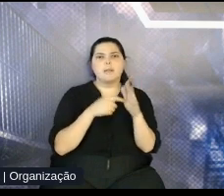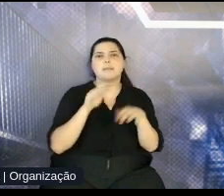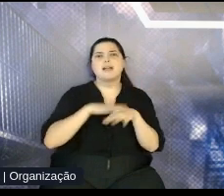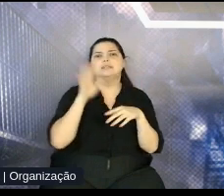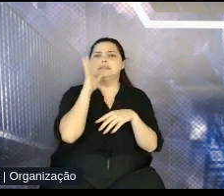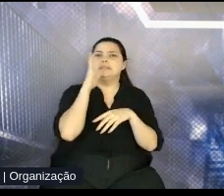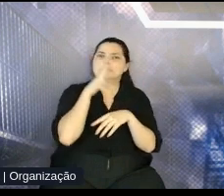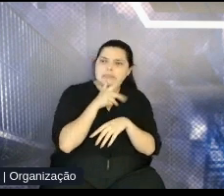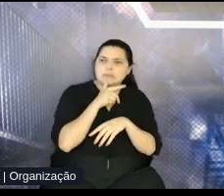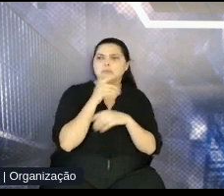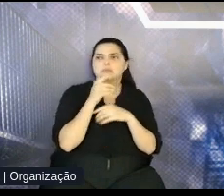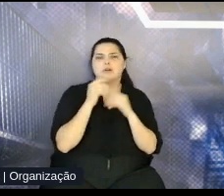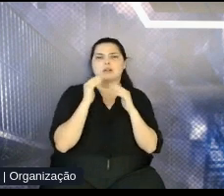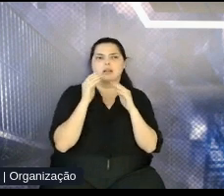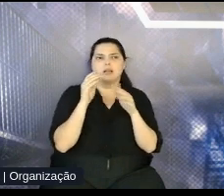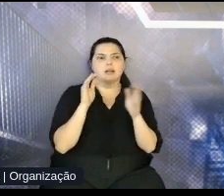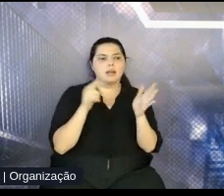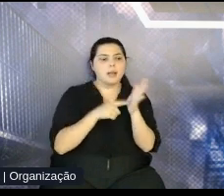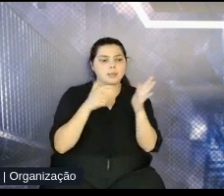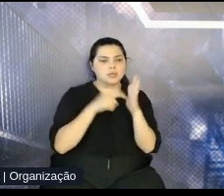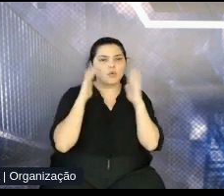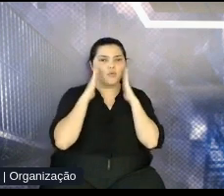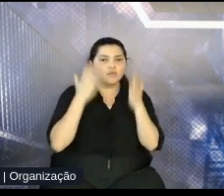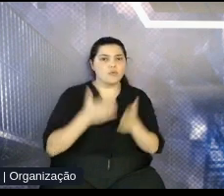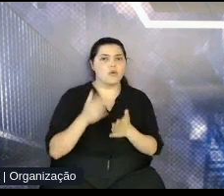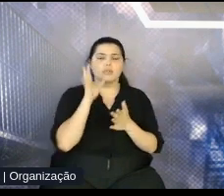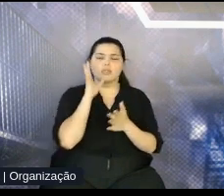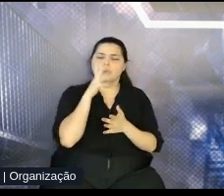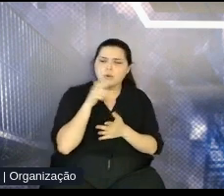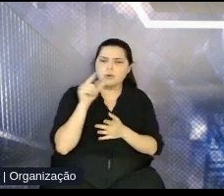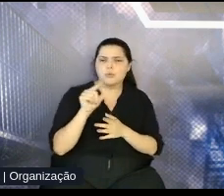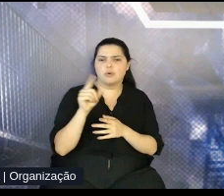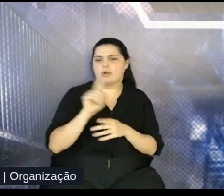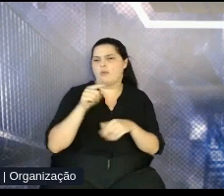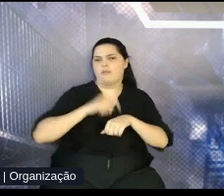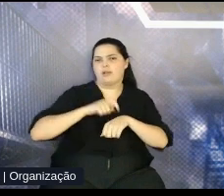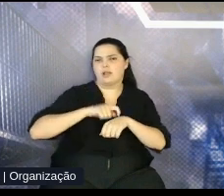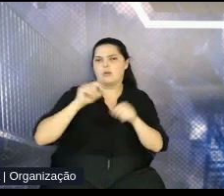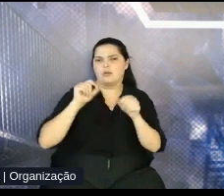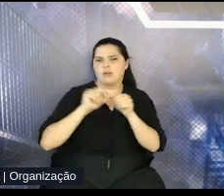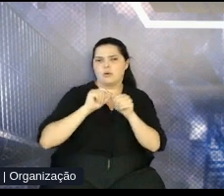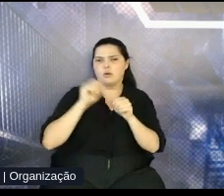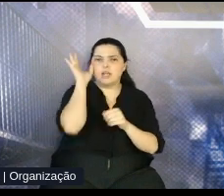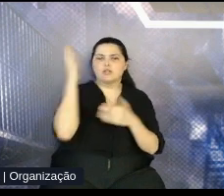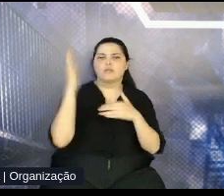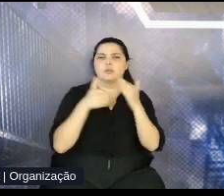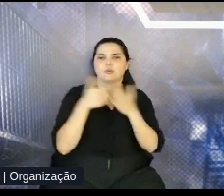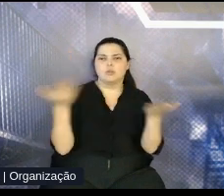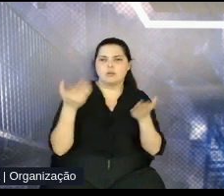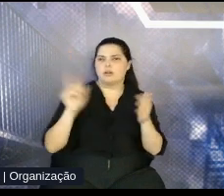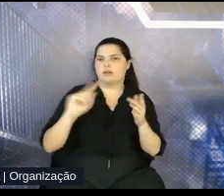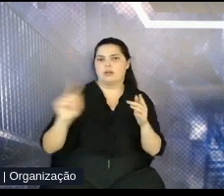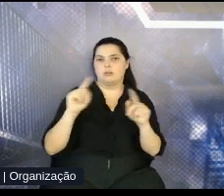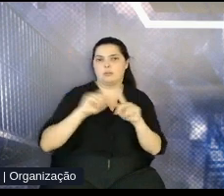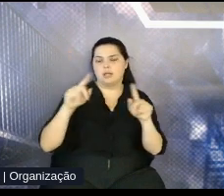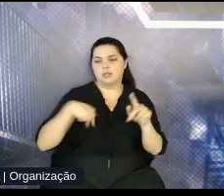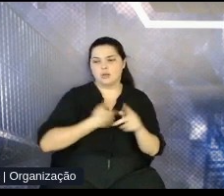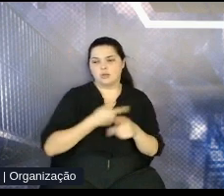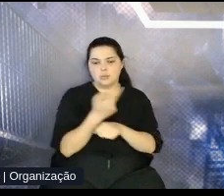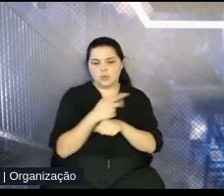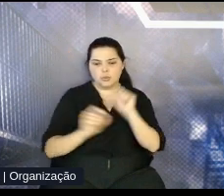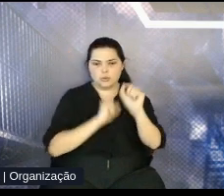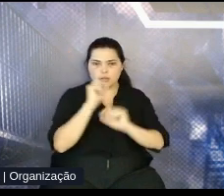Então, não é uma coisa que a gente vai estar vindo para, vai mudar o jogo, vai mudar tudo, mas a gente busca